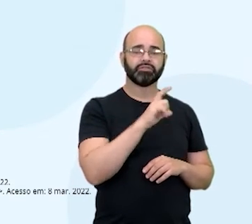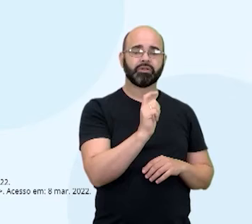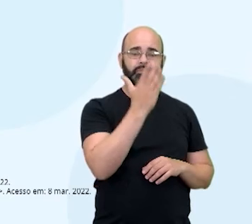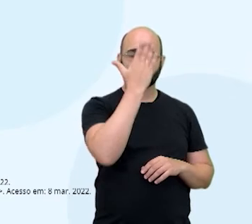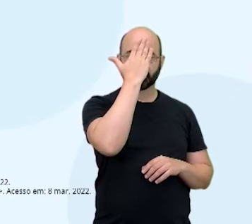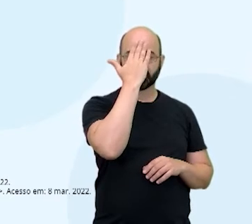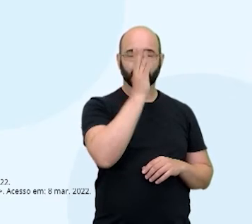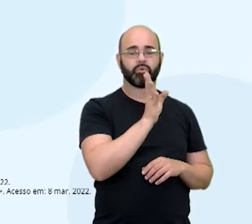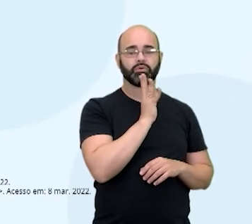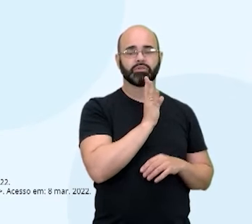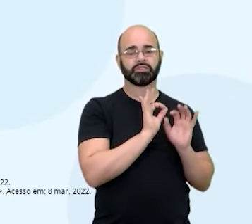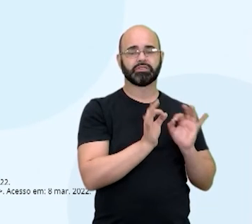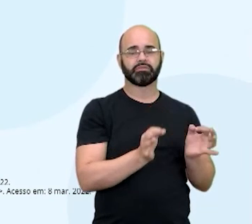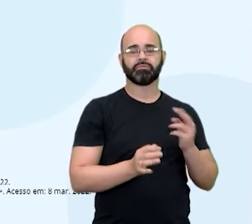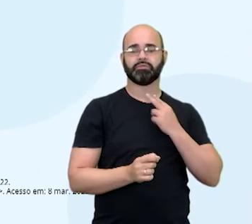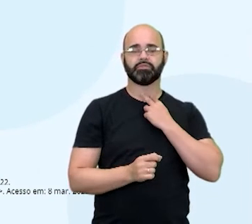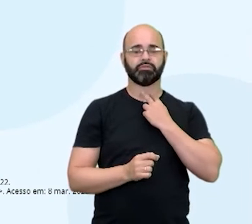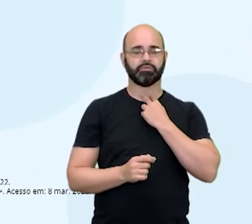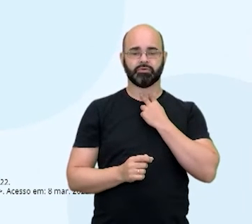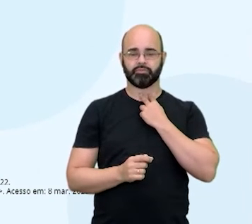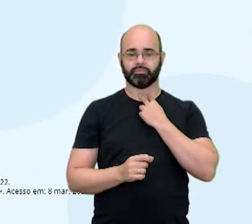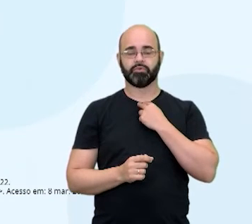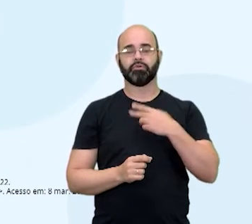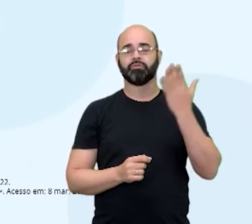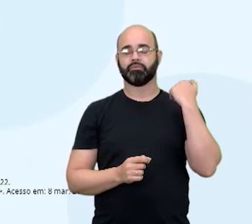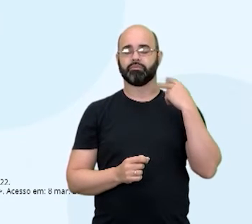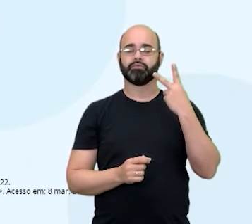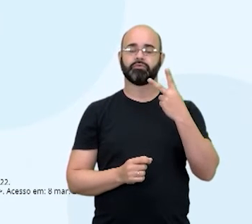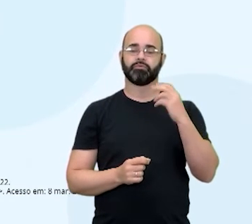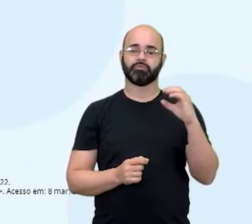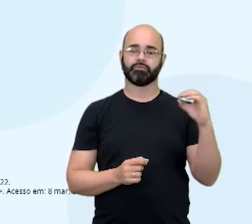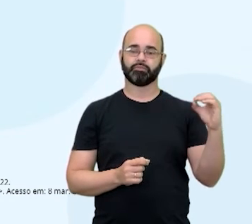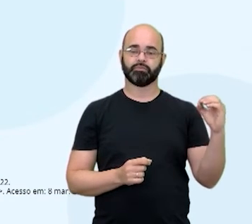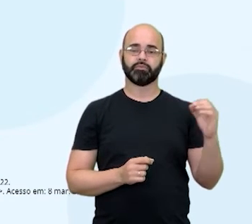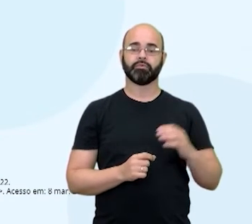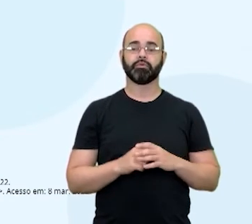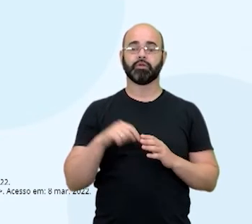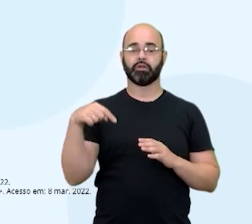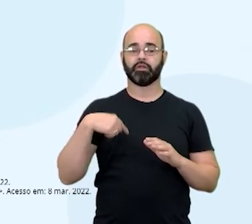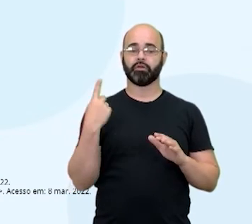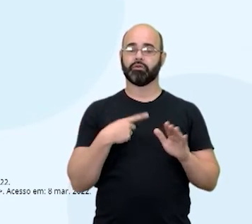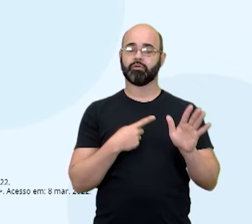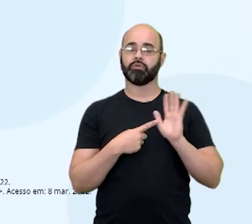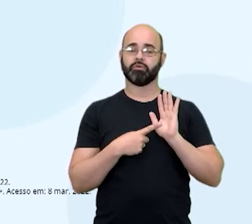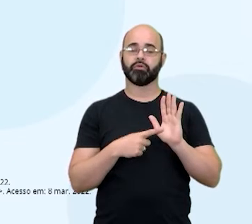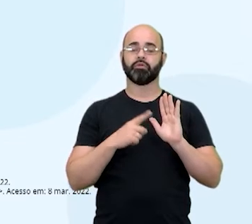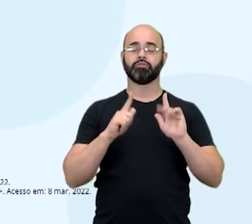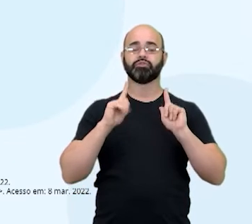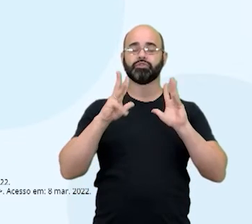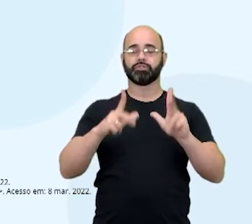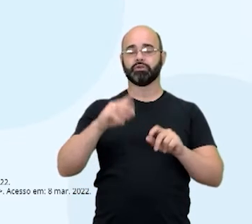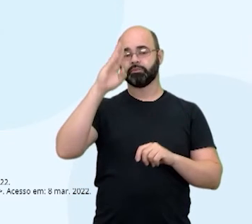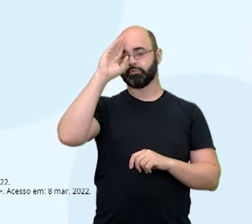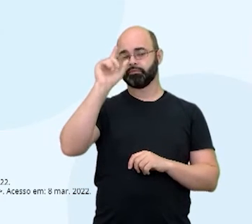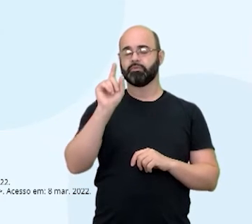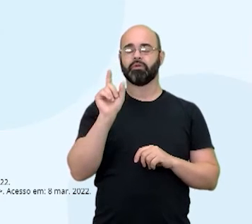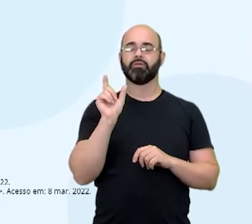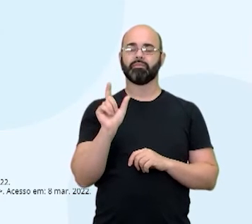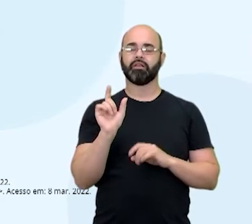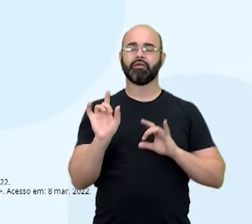holandês Paul Crutzen no início dos anos 2000. Apresentamos aqui uma visão geral de alguns termos